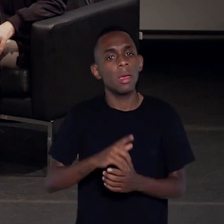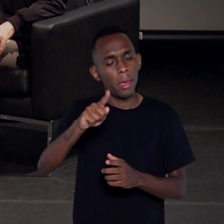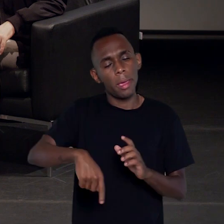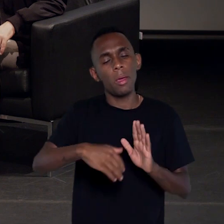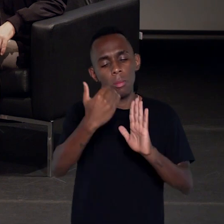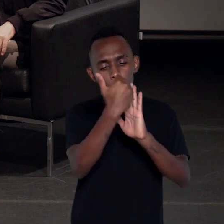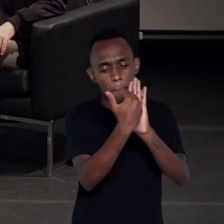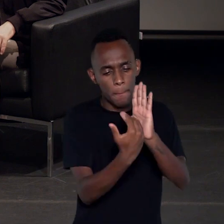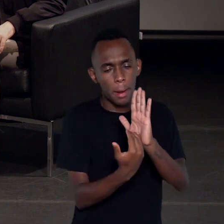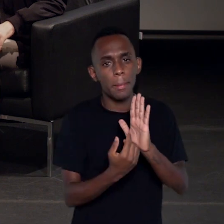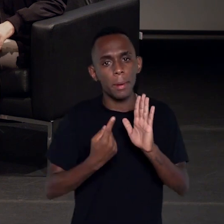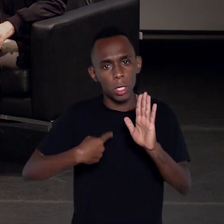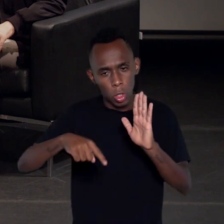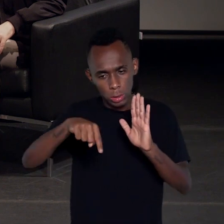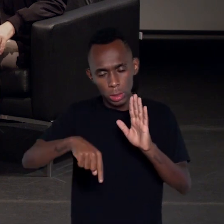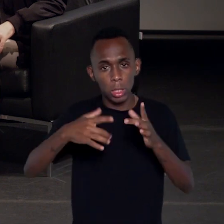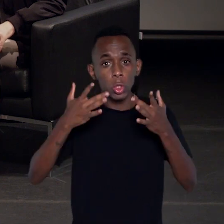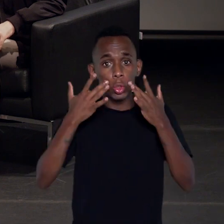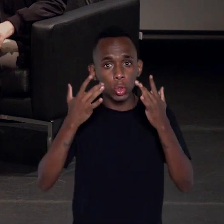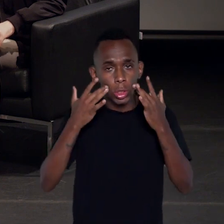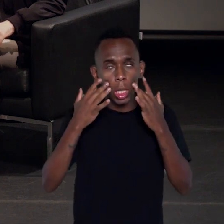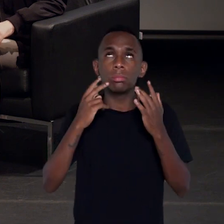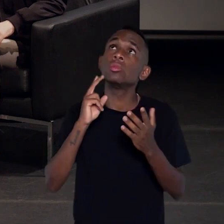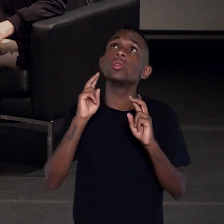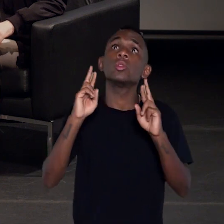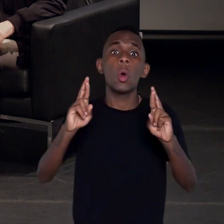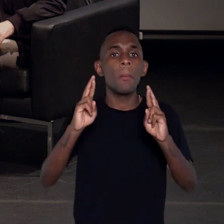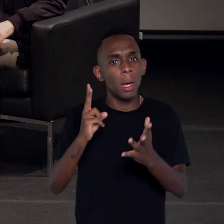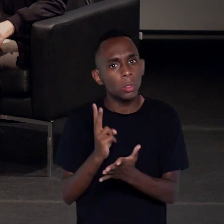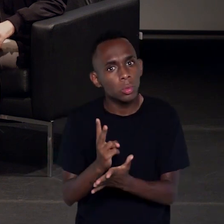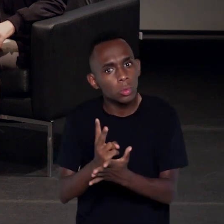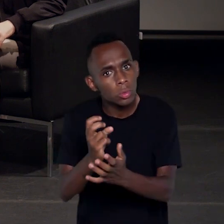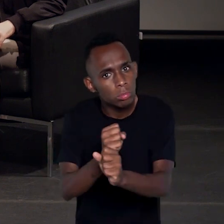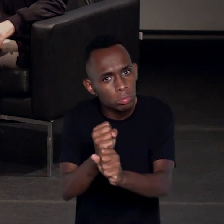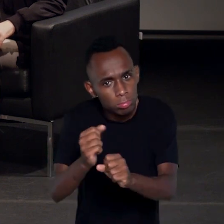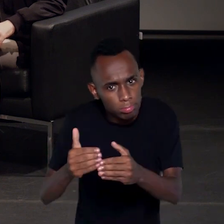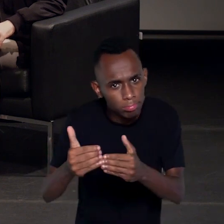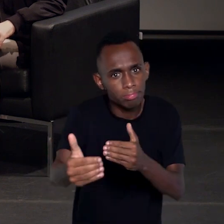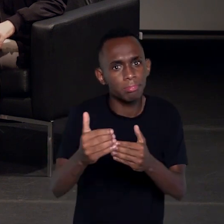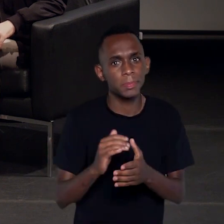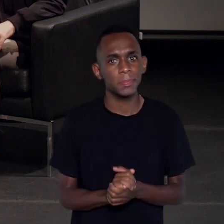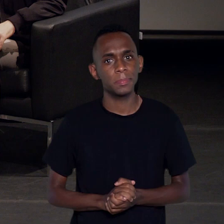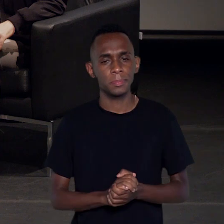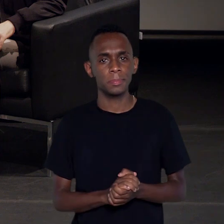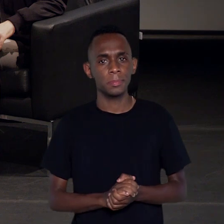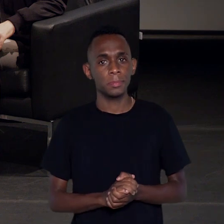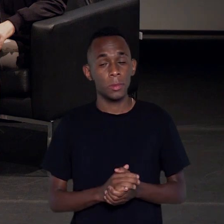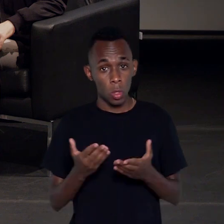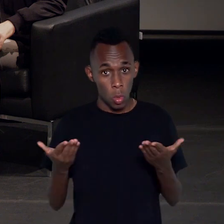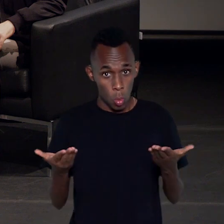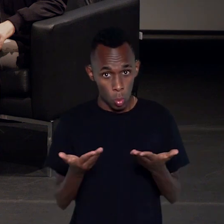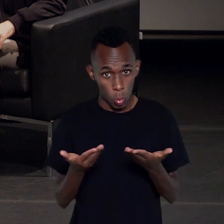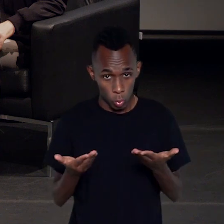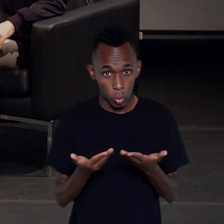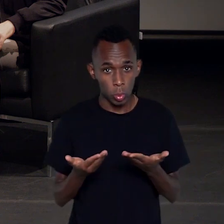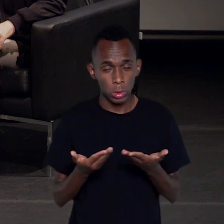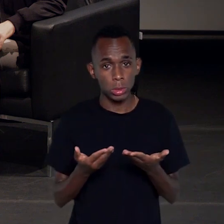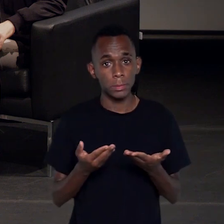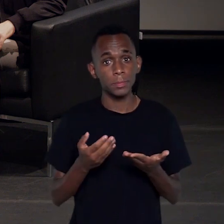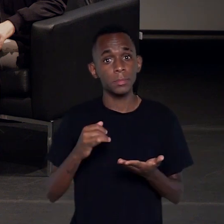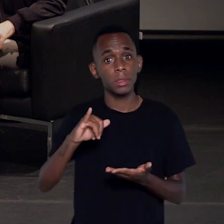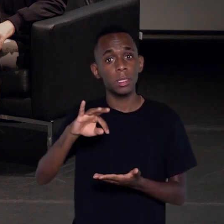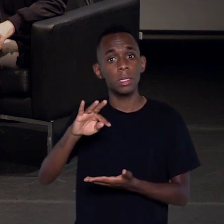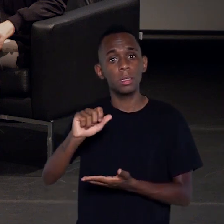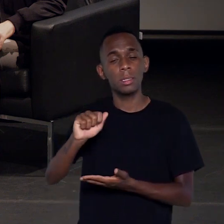programação que a gente desenvolve aqui no Vila Mariana, que eu espero que dure e a gente continue aí por muito e muito tempo. Hoje